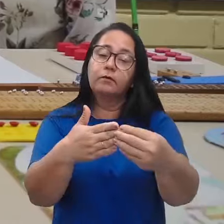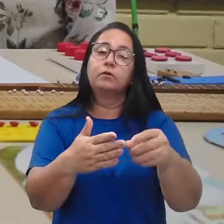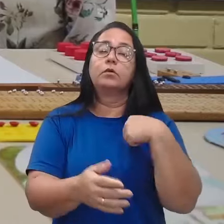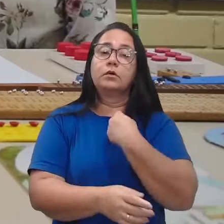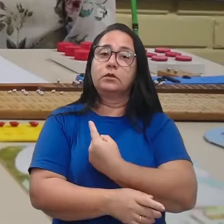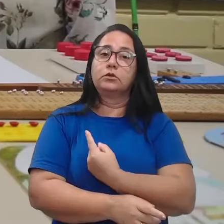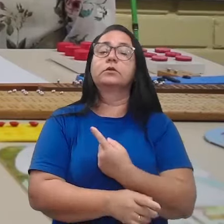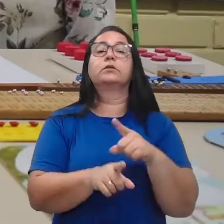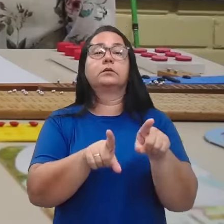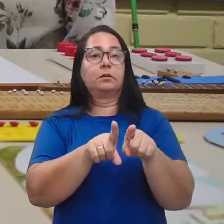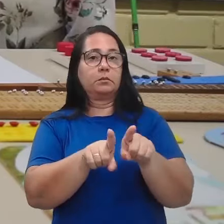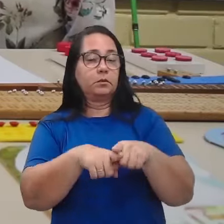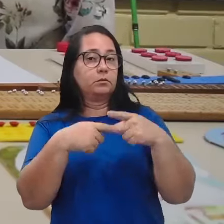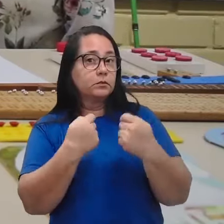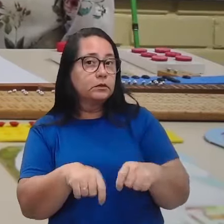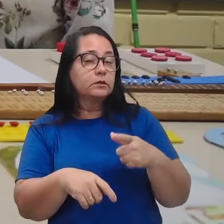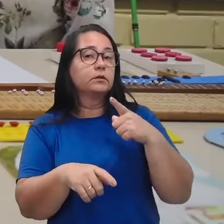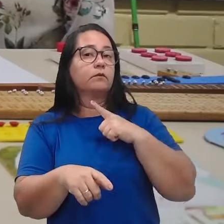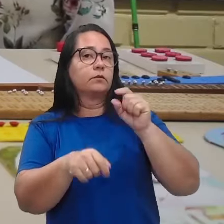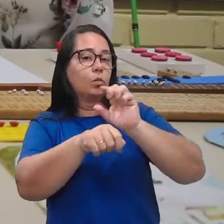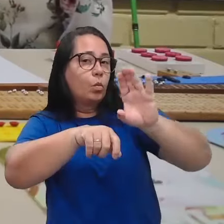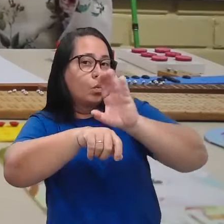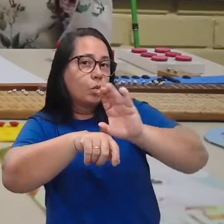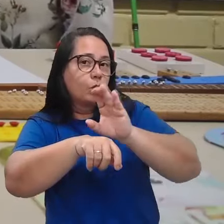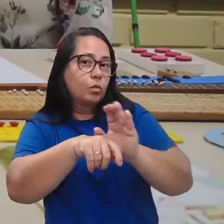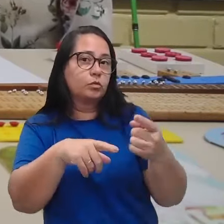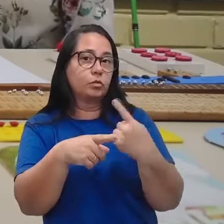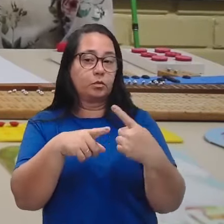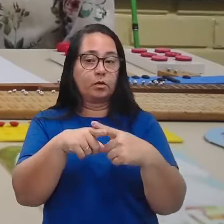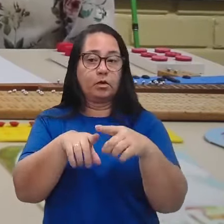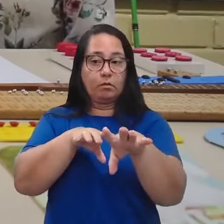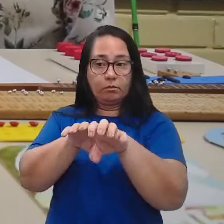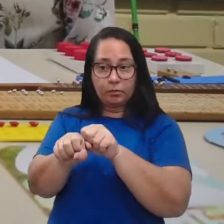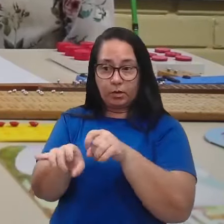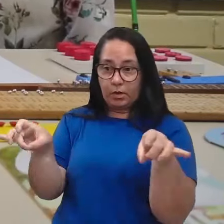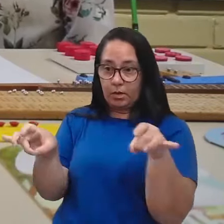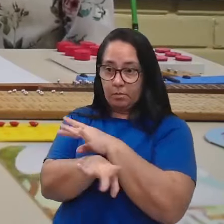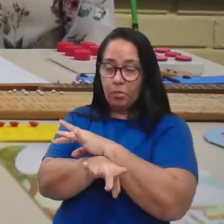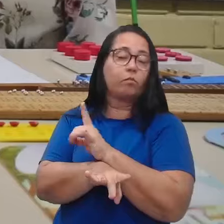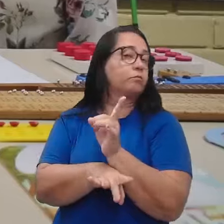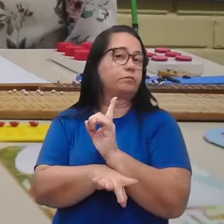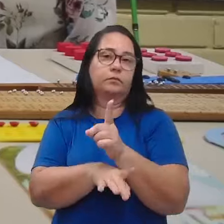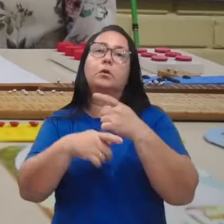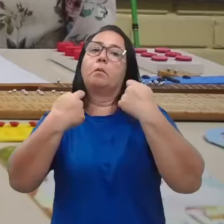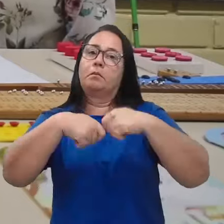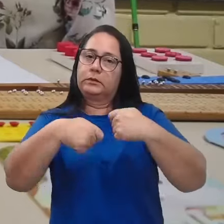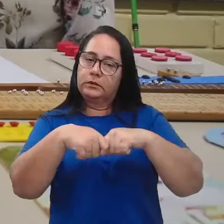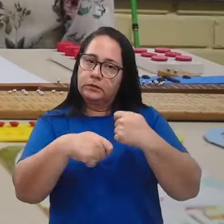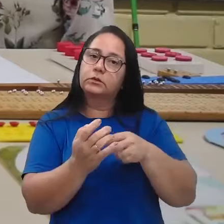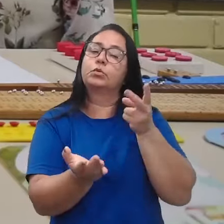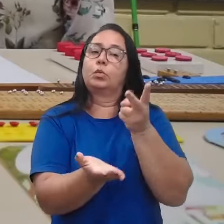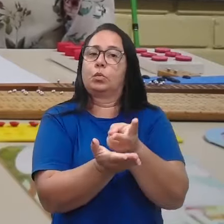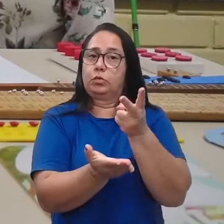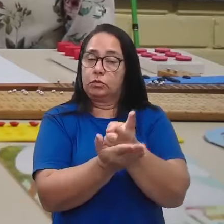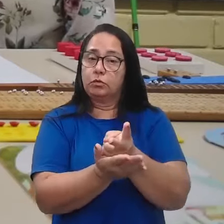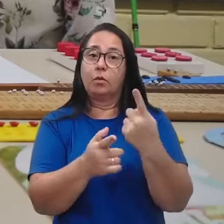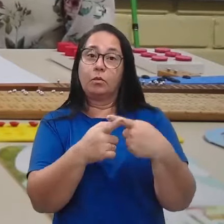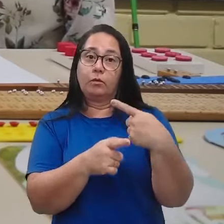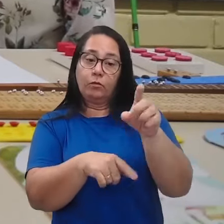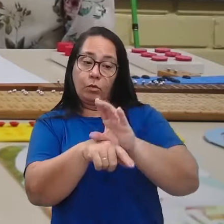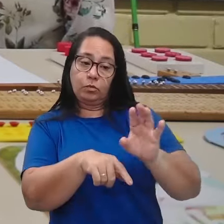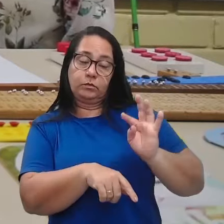profissionalizar. A nossa formação, ela não é assim, não acaba ali, né, naquele momento. Você está fazendo um curso técnico agora, sua formação não acaba